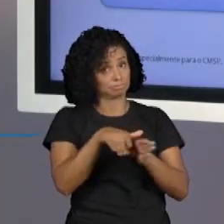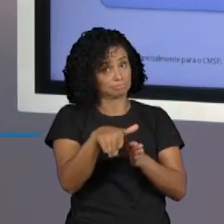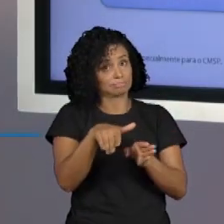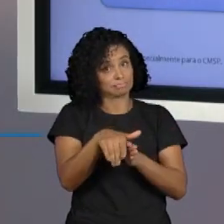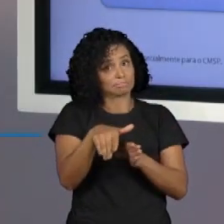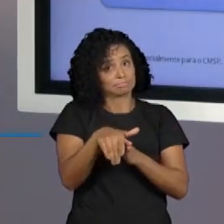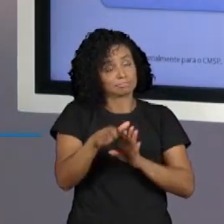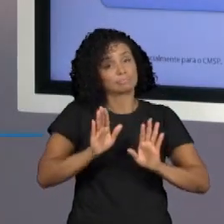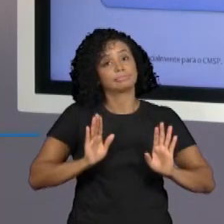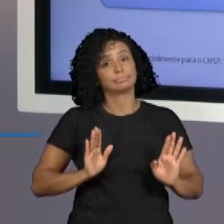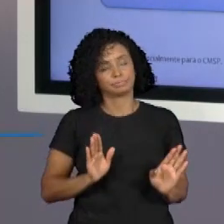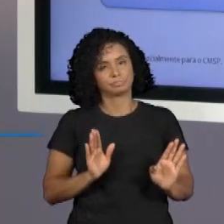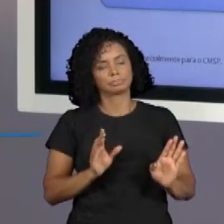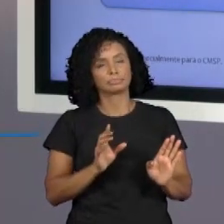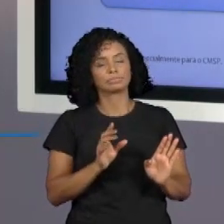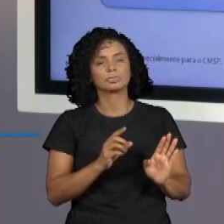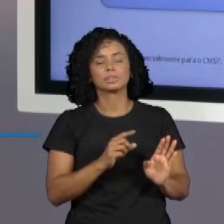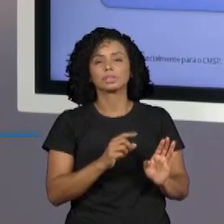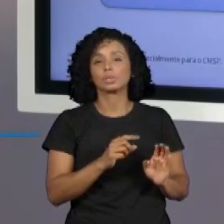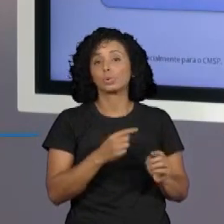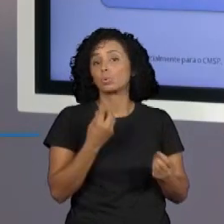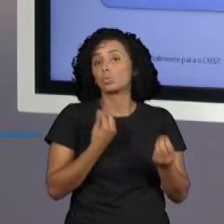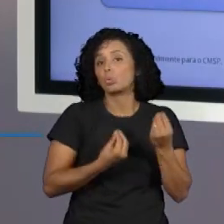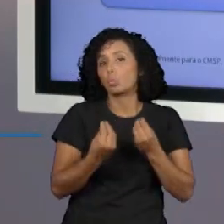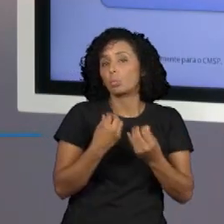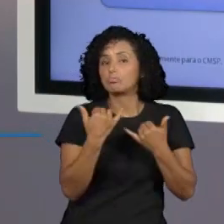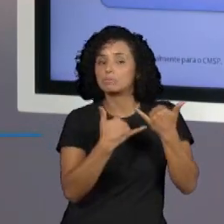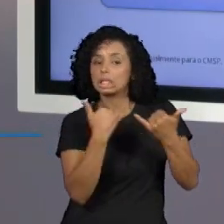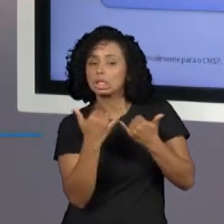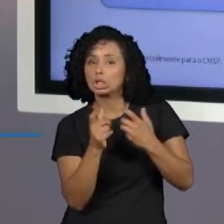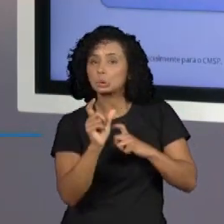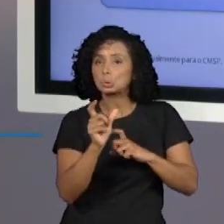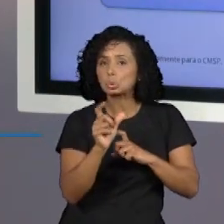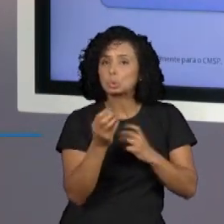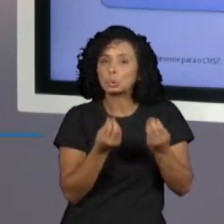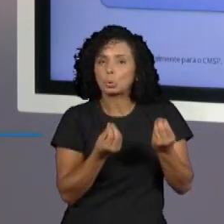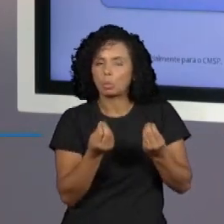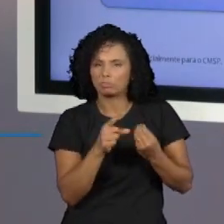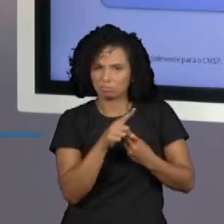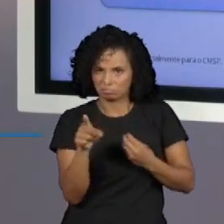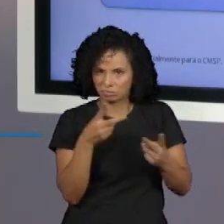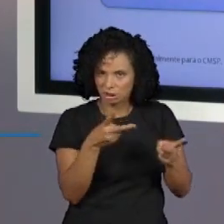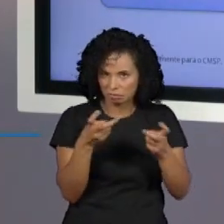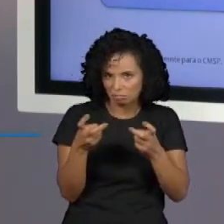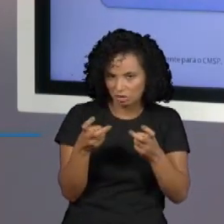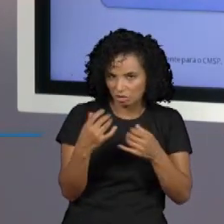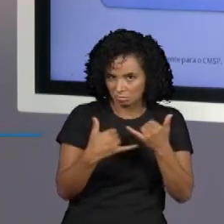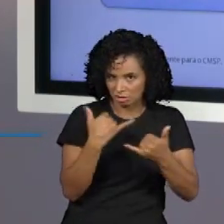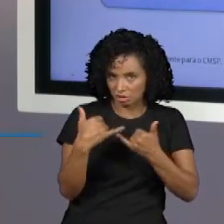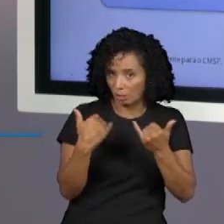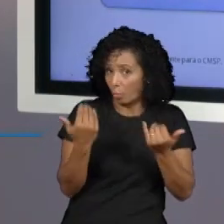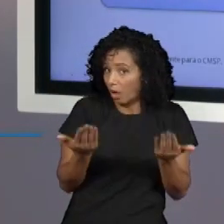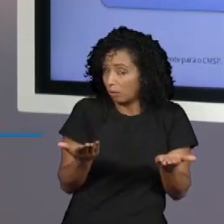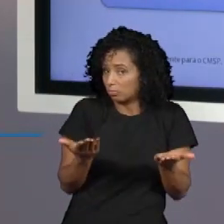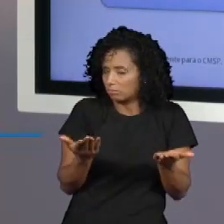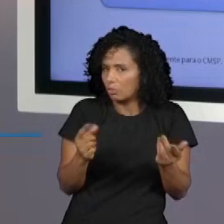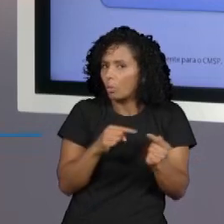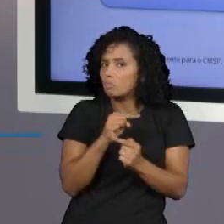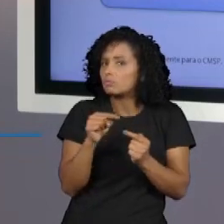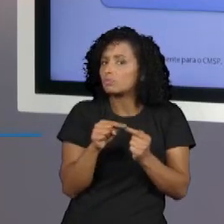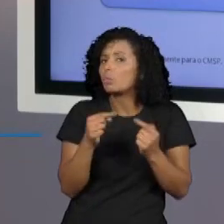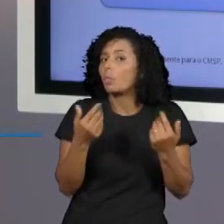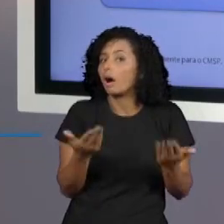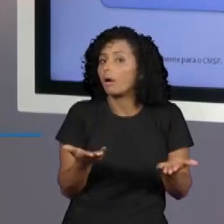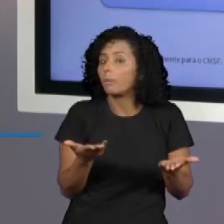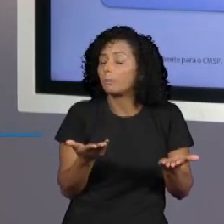sobre um tipo de jogo ou brincadeira. Vocês conseguiram identificar qual que é a brincadeira? A finalidade? A finalidade